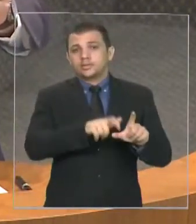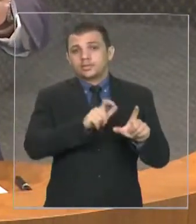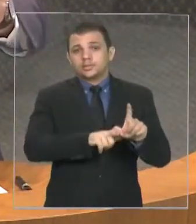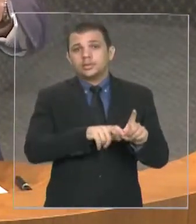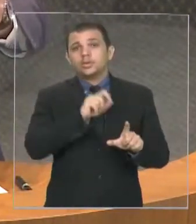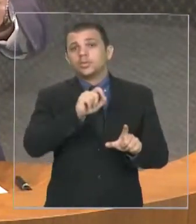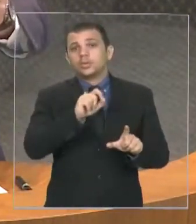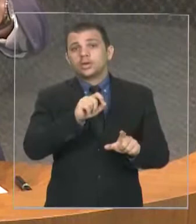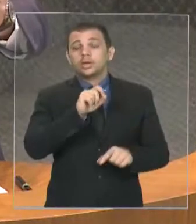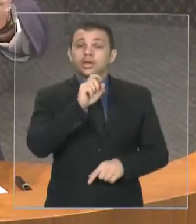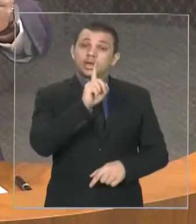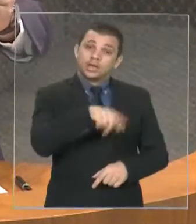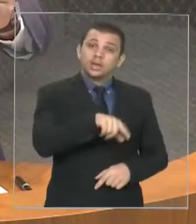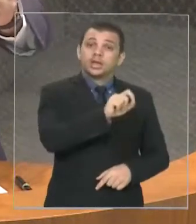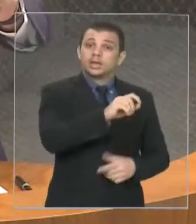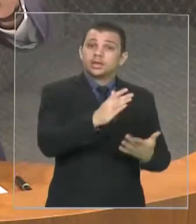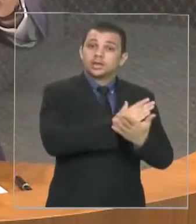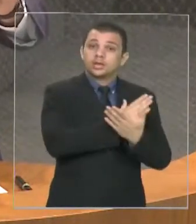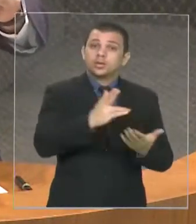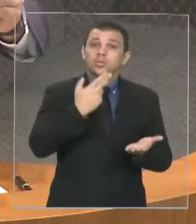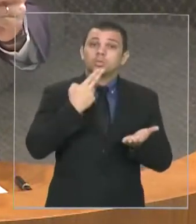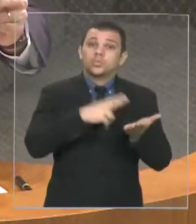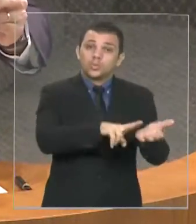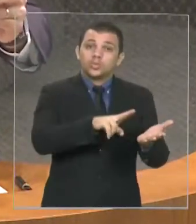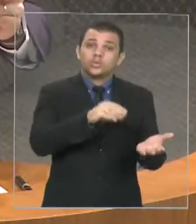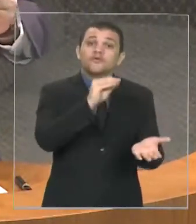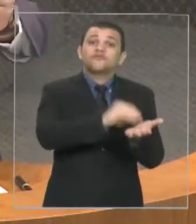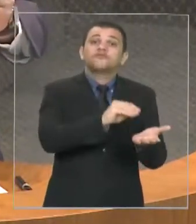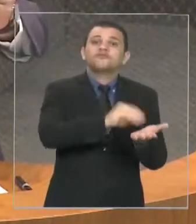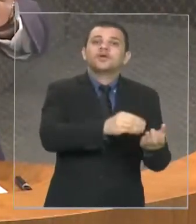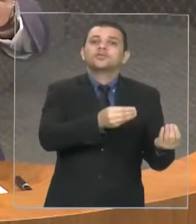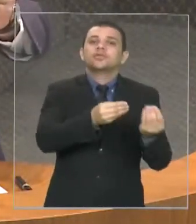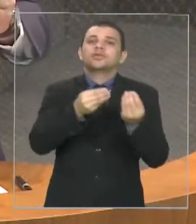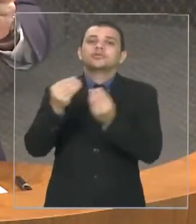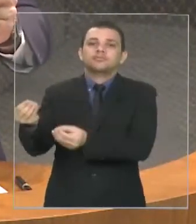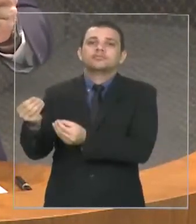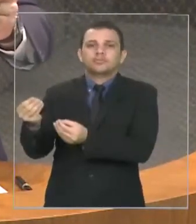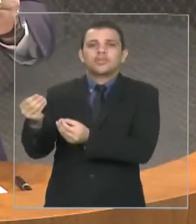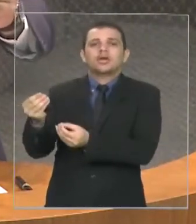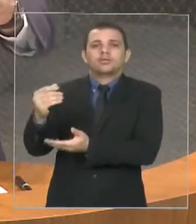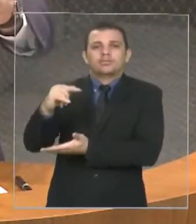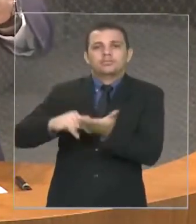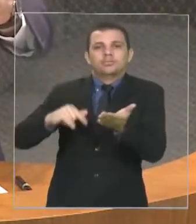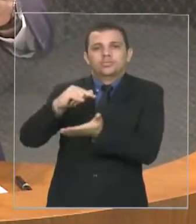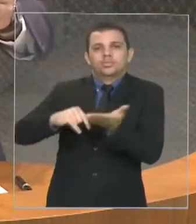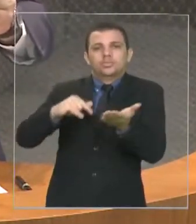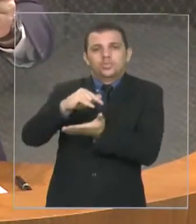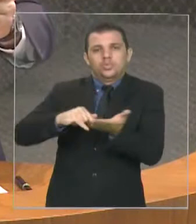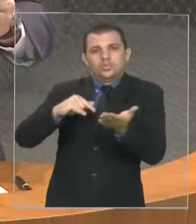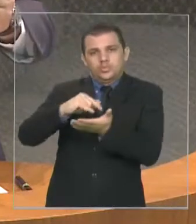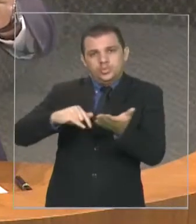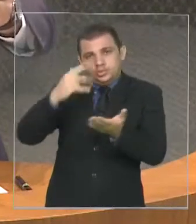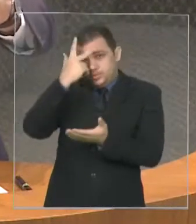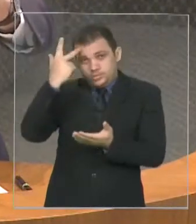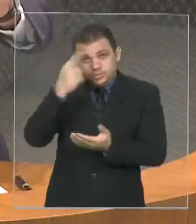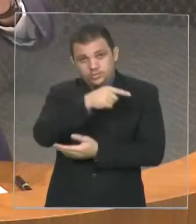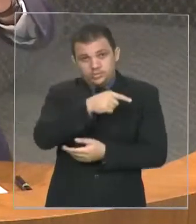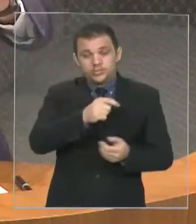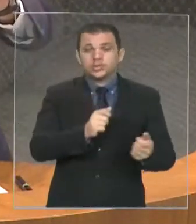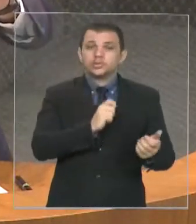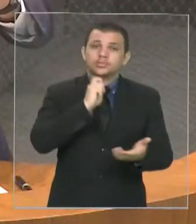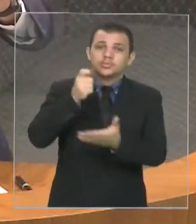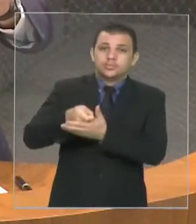de entrega de arquivos digitais à Fazenda Pública Estadual, referente às declarações dos contribuintes,